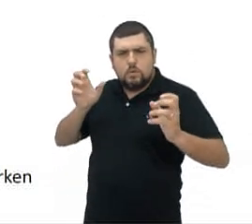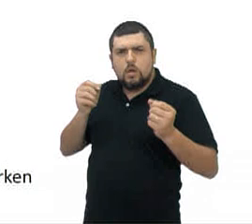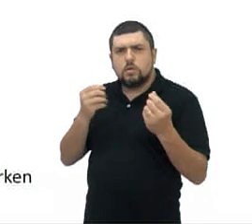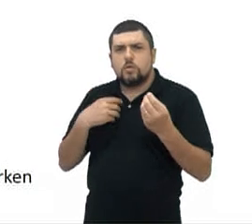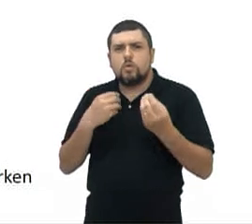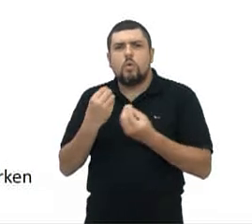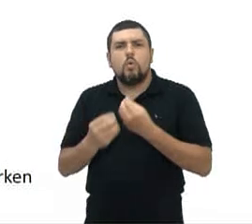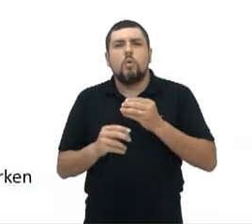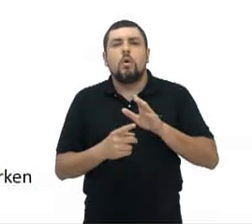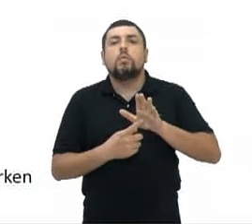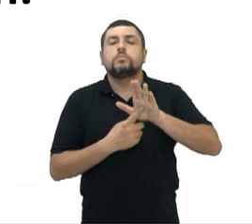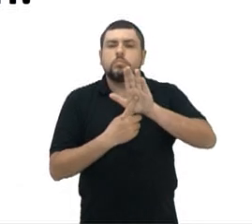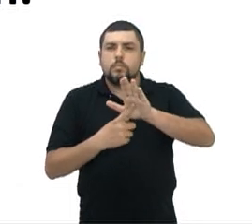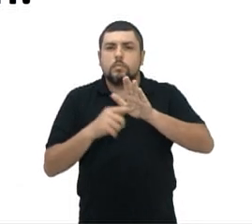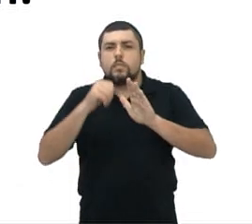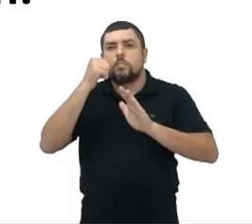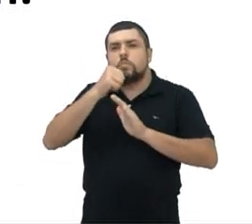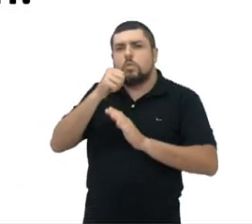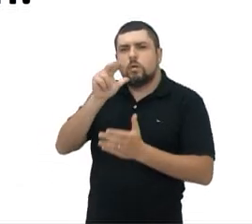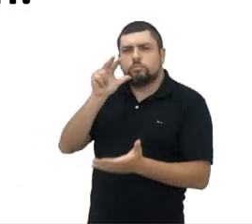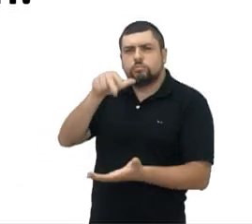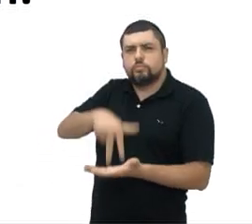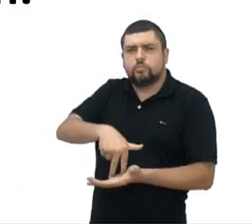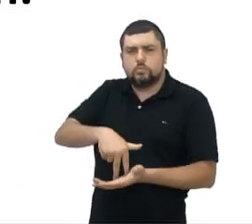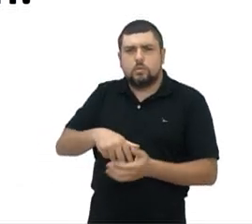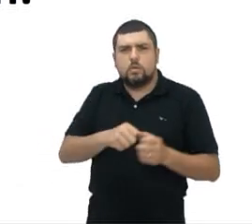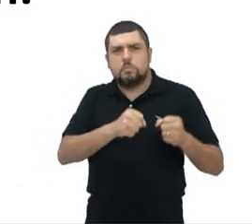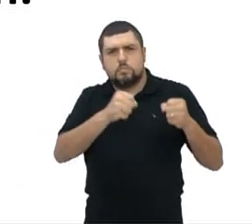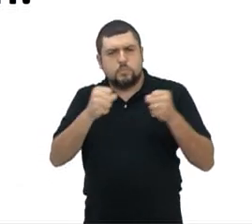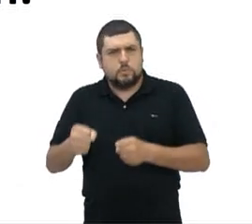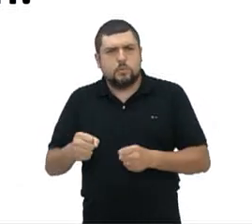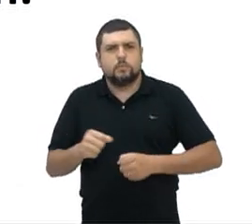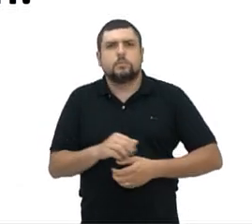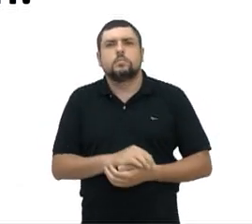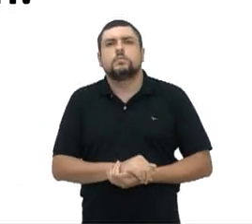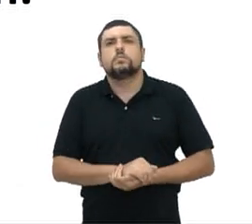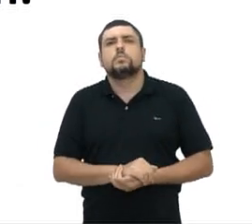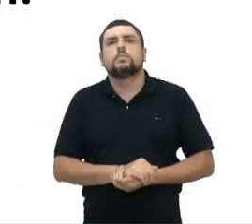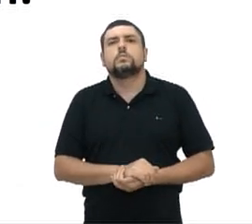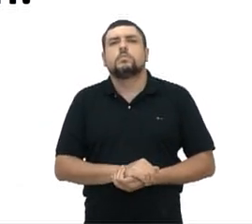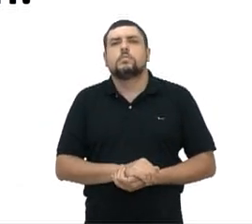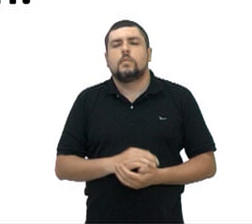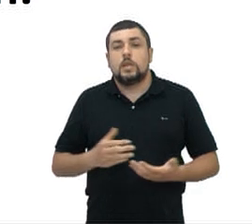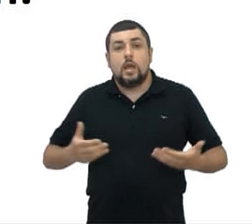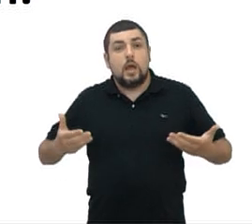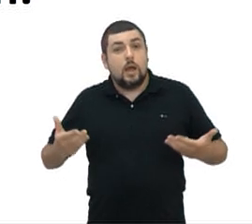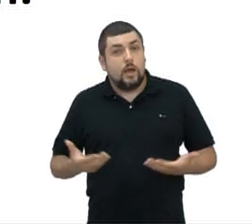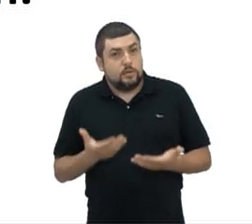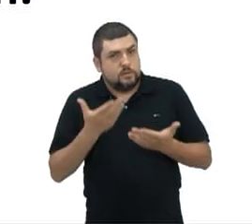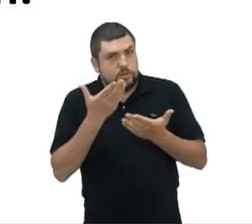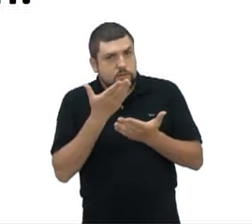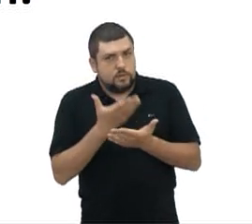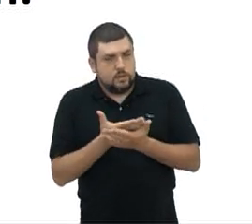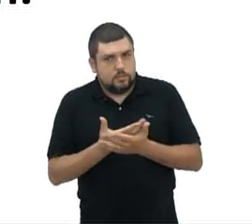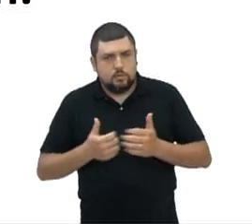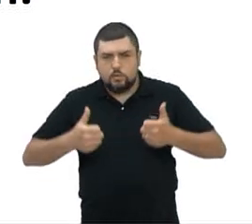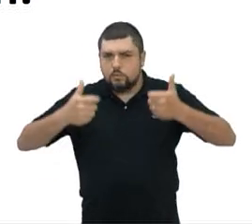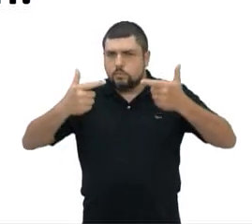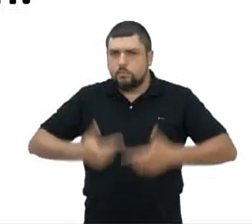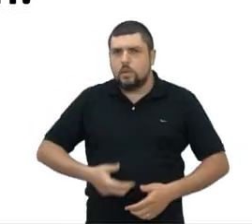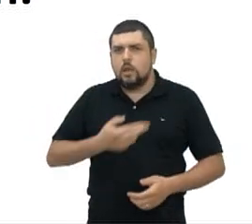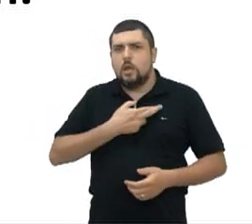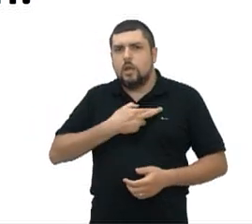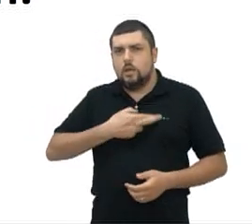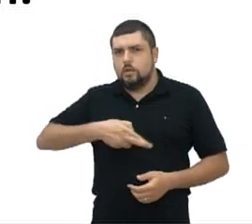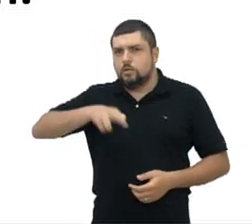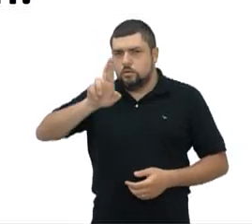o poder da mulher na sociedade cochita. E nessa aula, professor, vamos ver a religião, as pirâmides cochitas, o papel